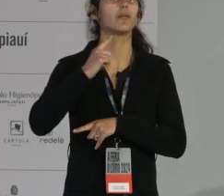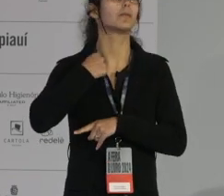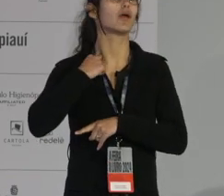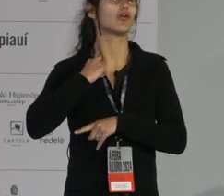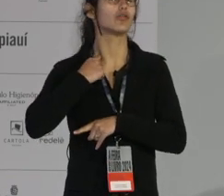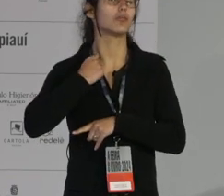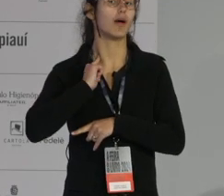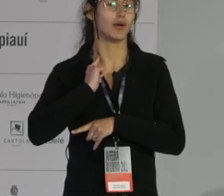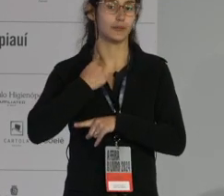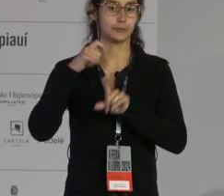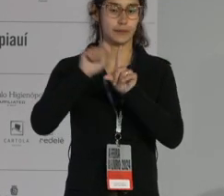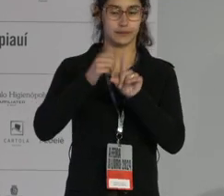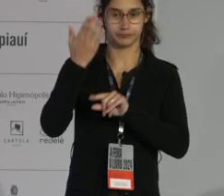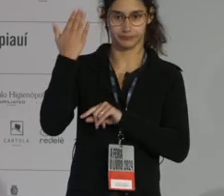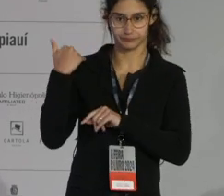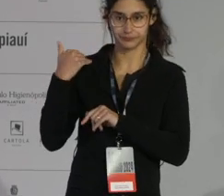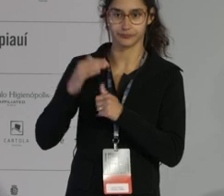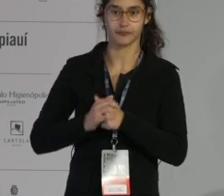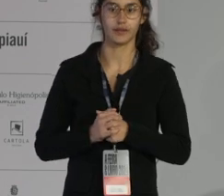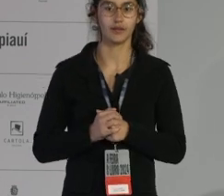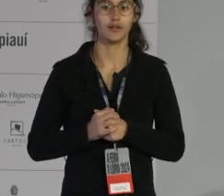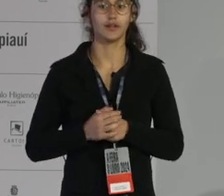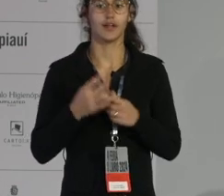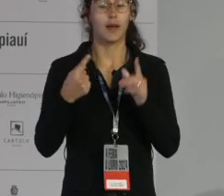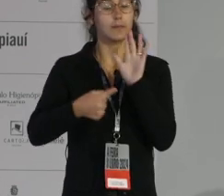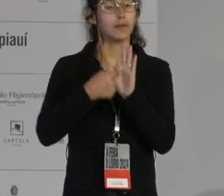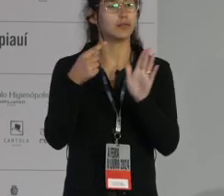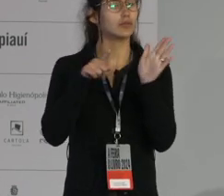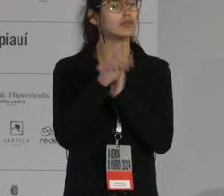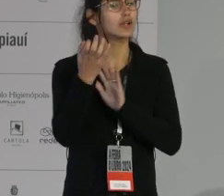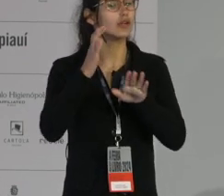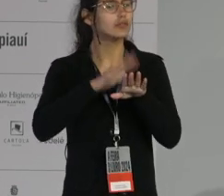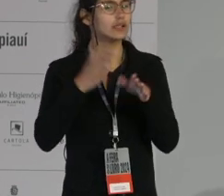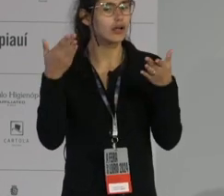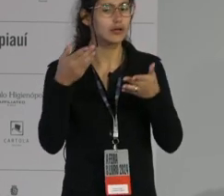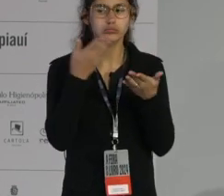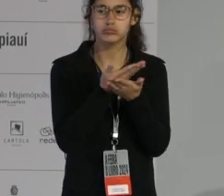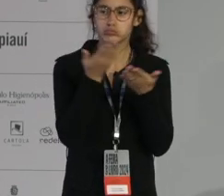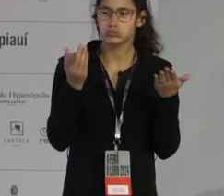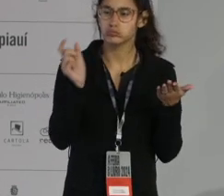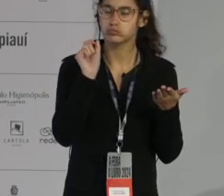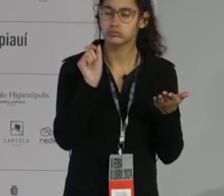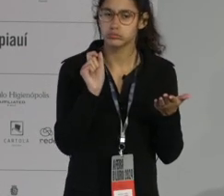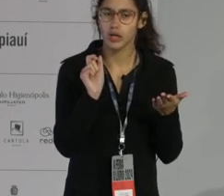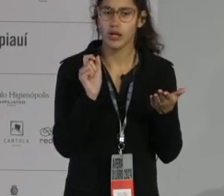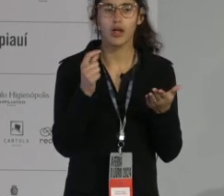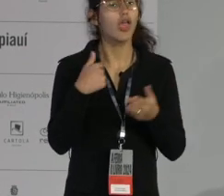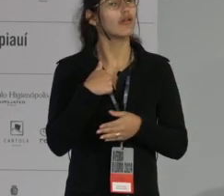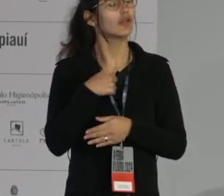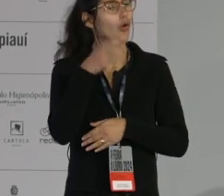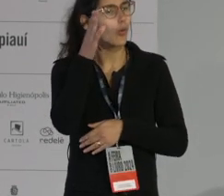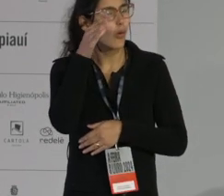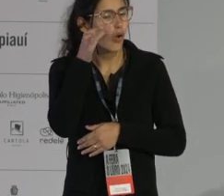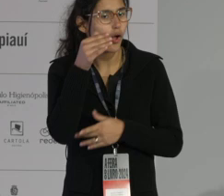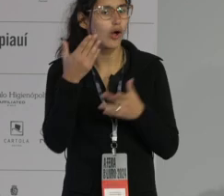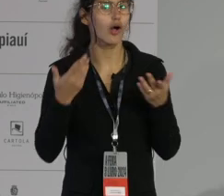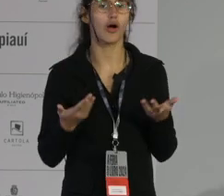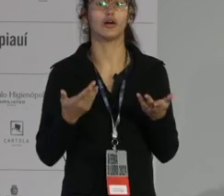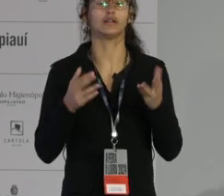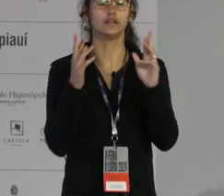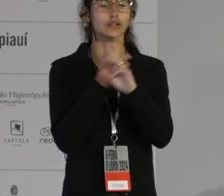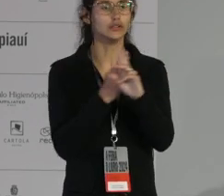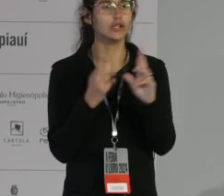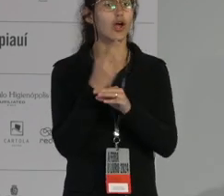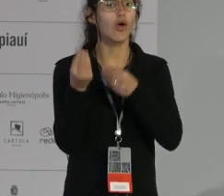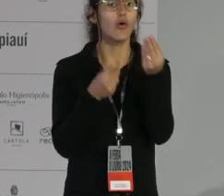passado. E a primeira pergunta que eu queria fazer para vocês é que eu fiquei muito curiosa a respeito